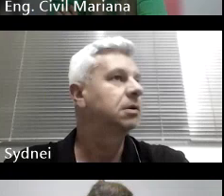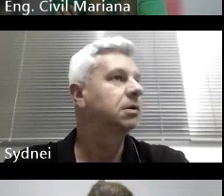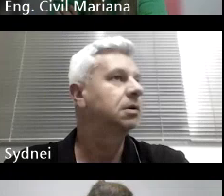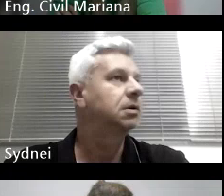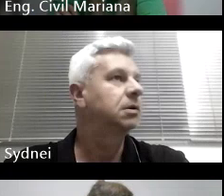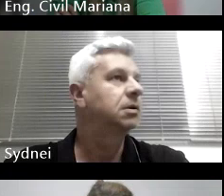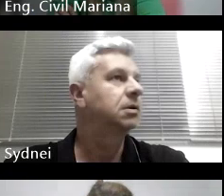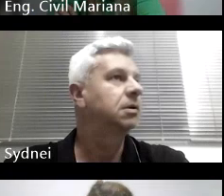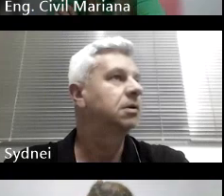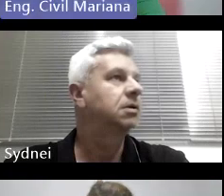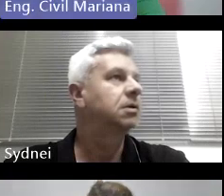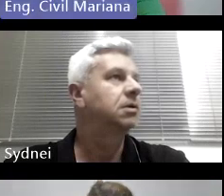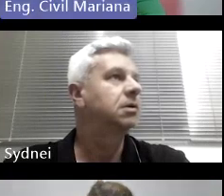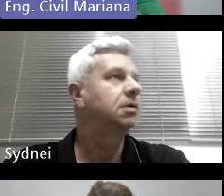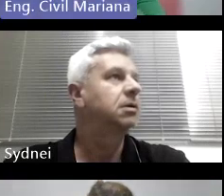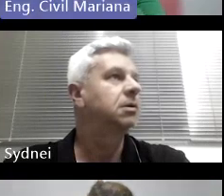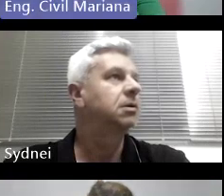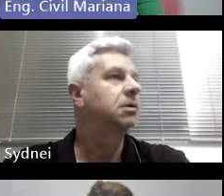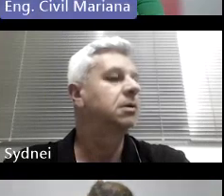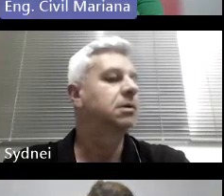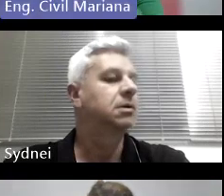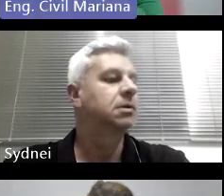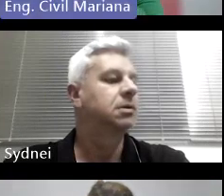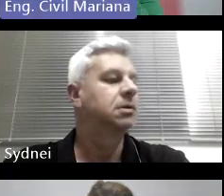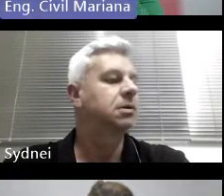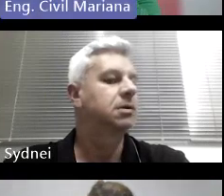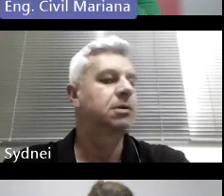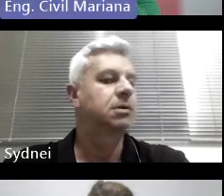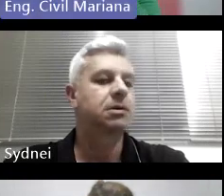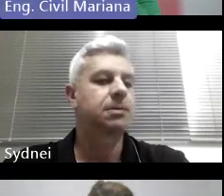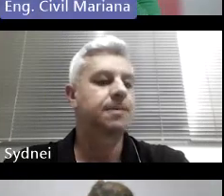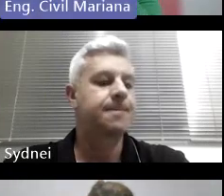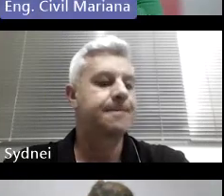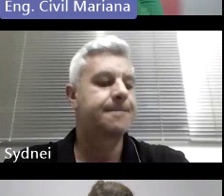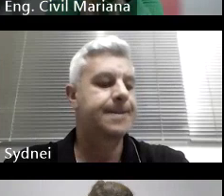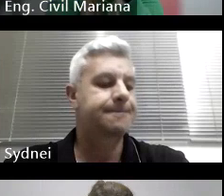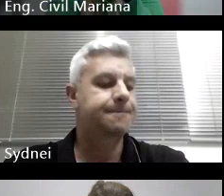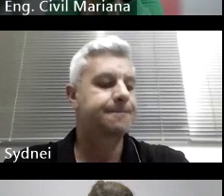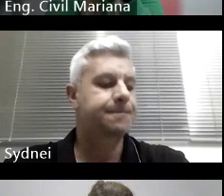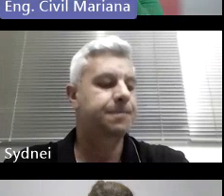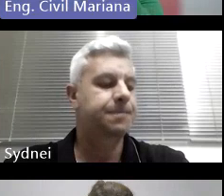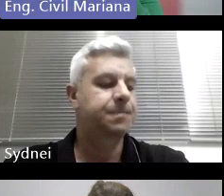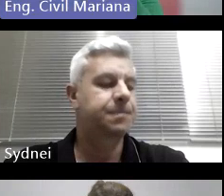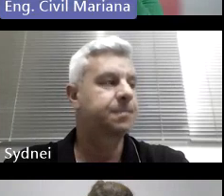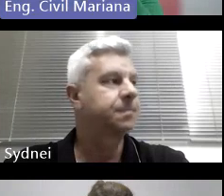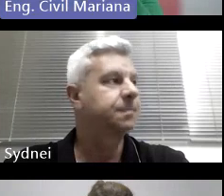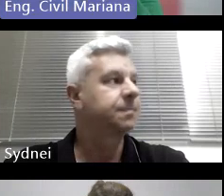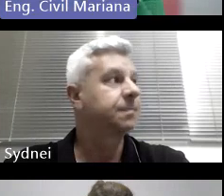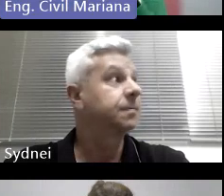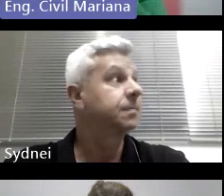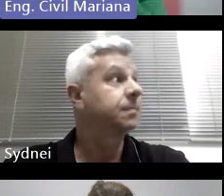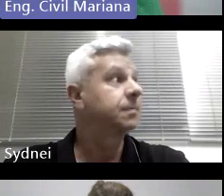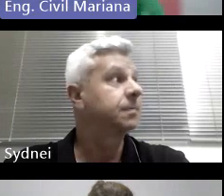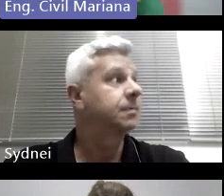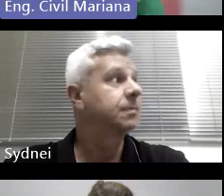aí. Eu lembro que eu tive em materiais também essa parte. Mas faz muito